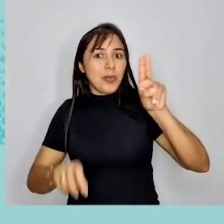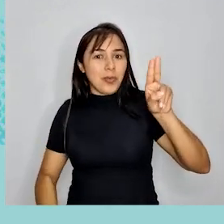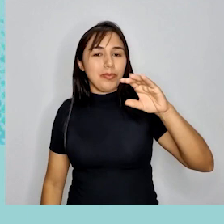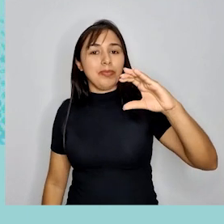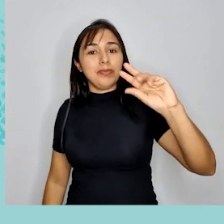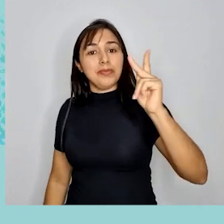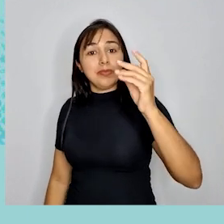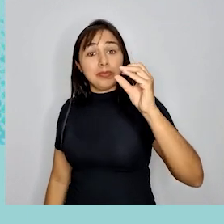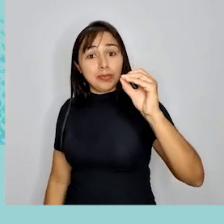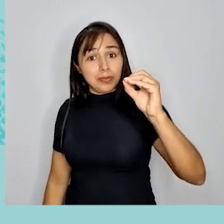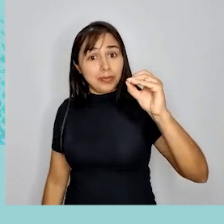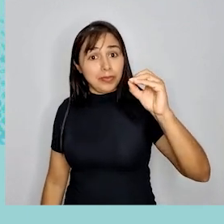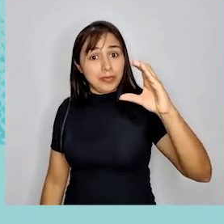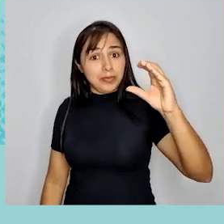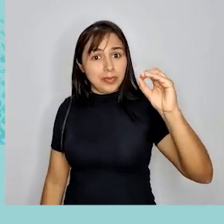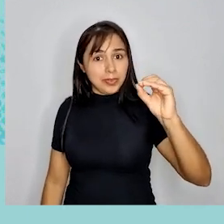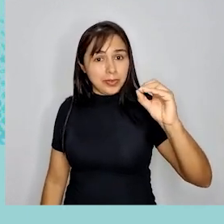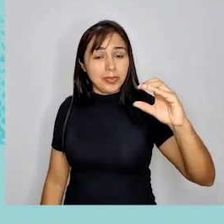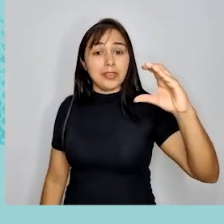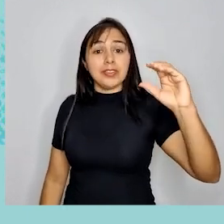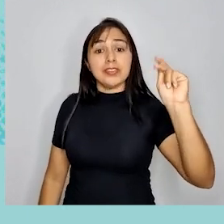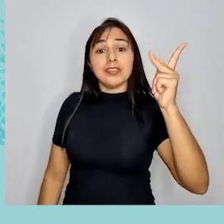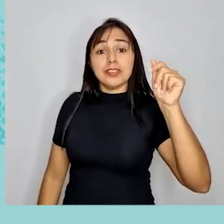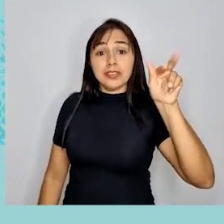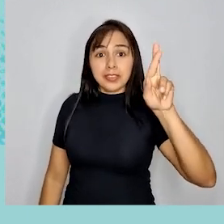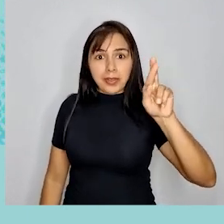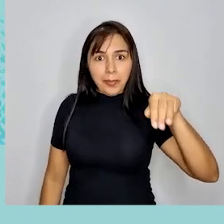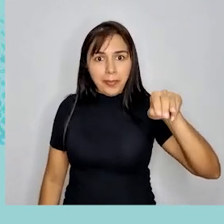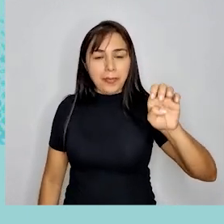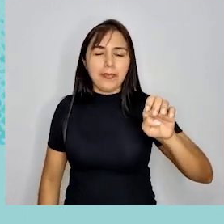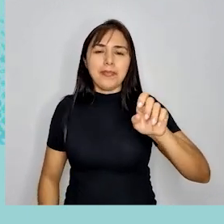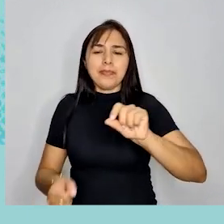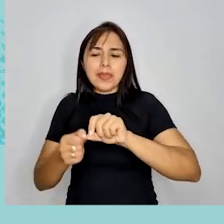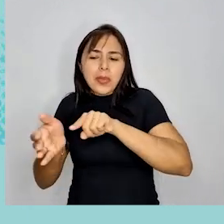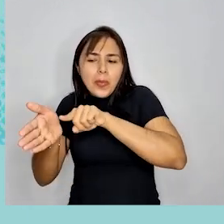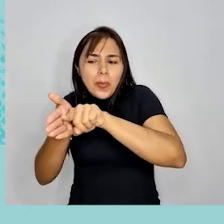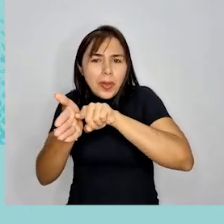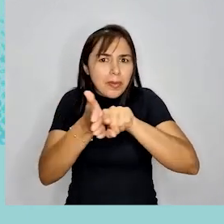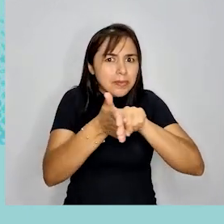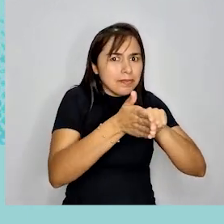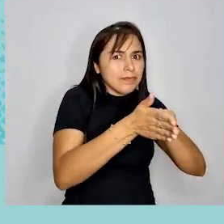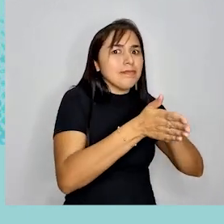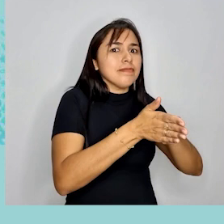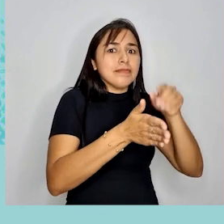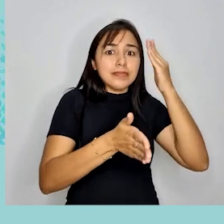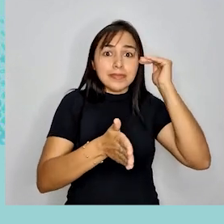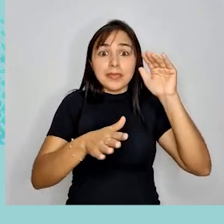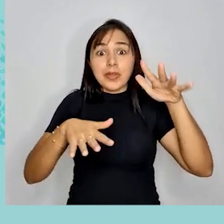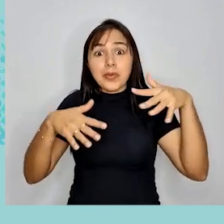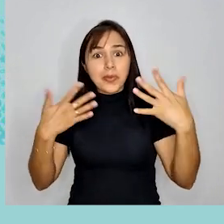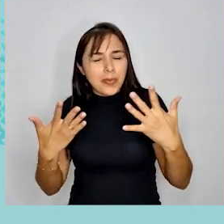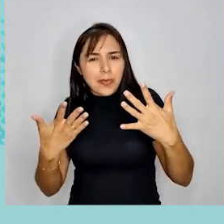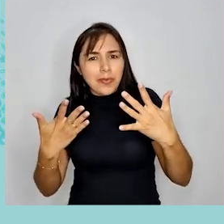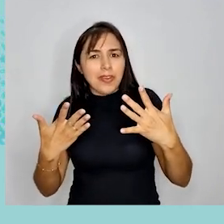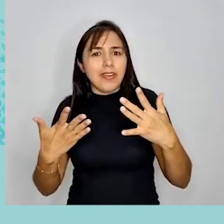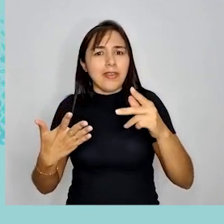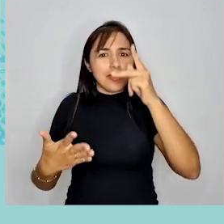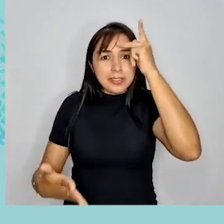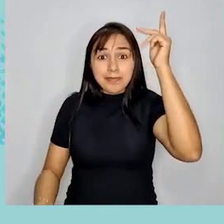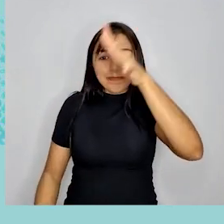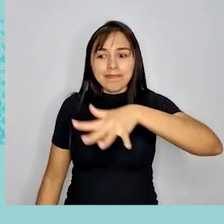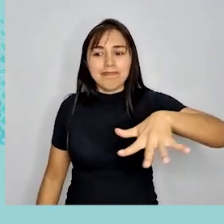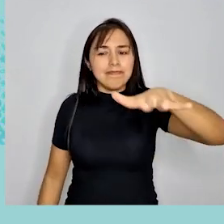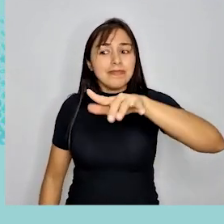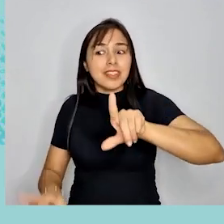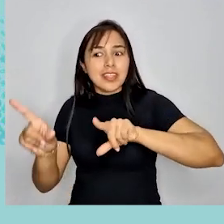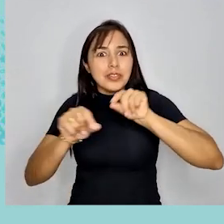fazer uma pesquisa de mercado para verificar entre as marcas oferecidas Qual a preferida pelos consumidores